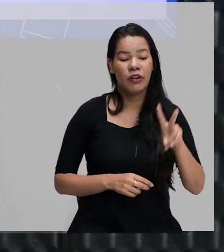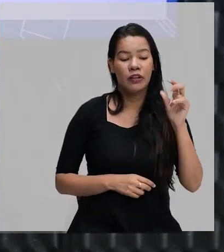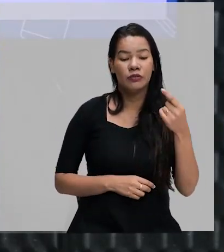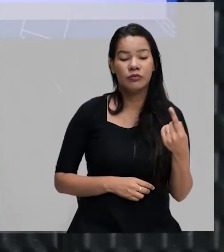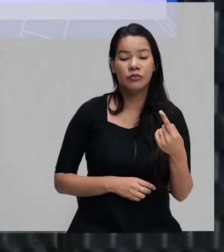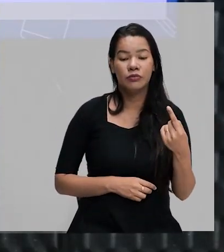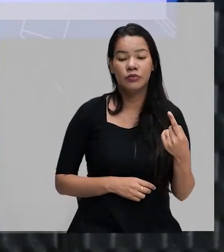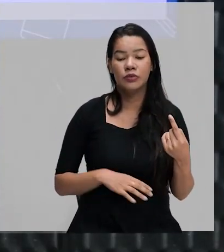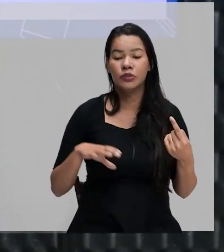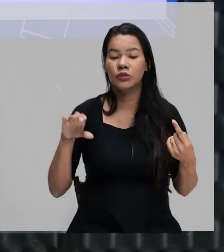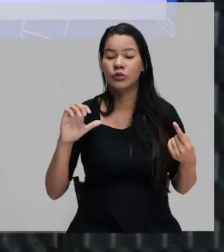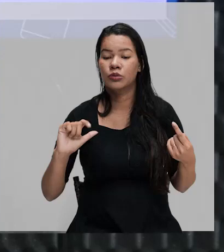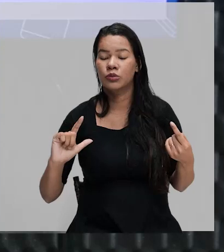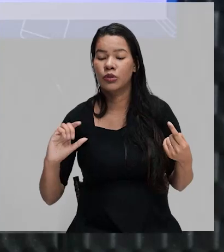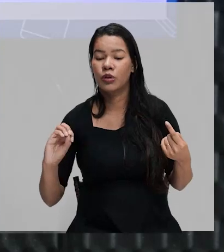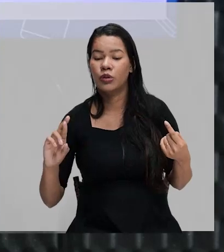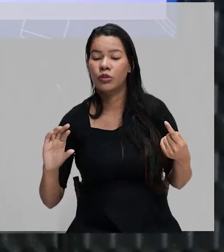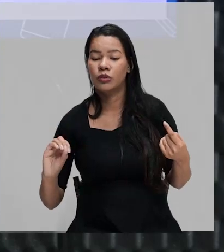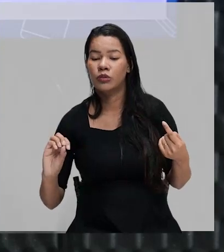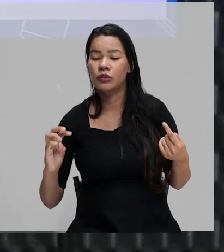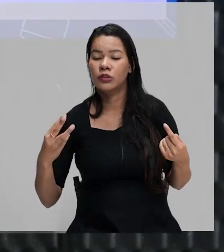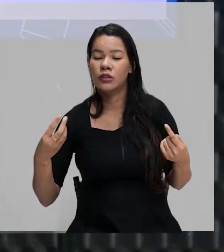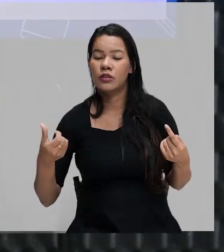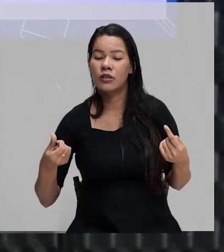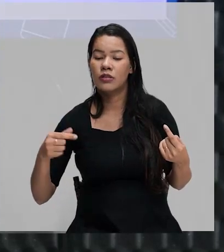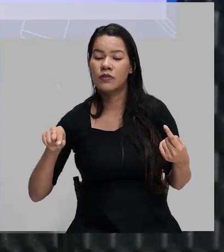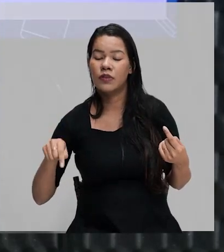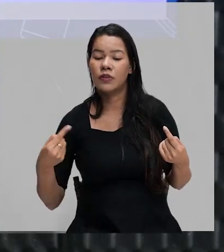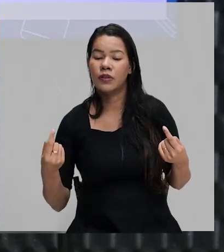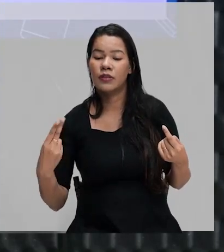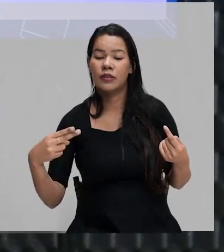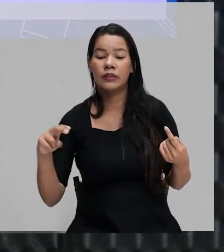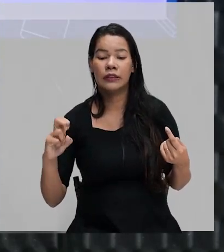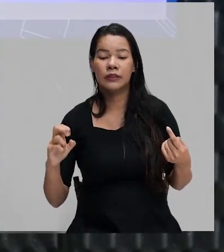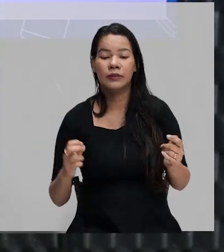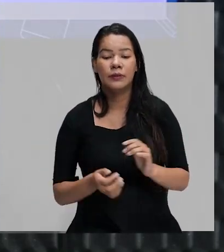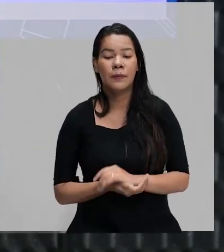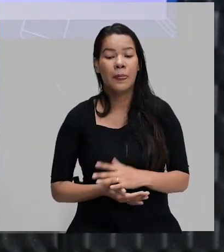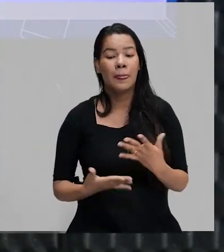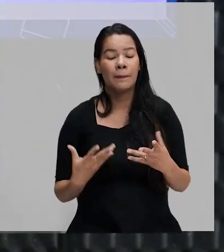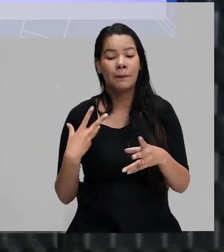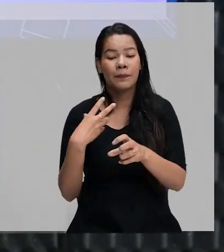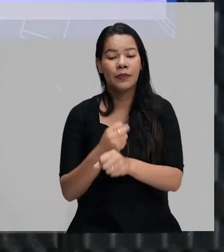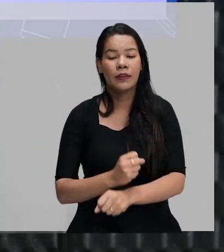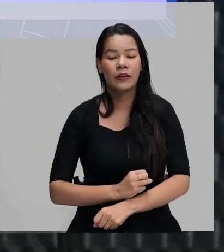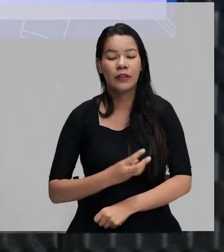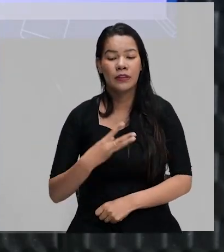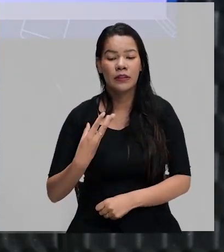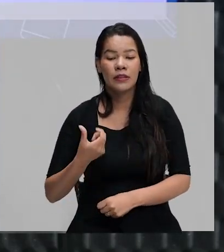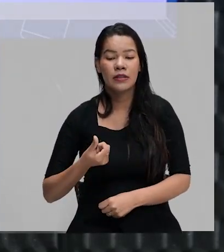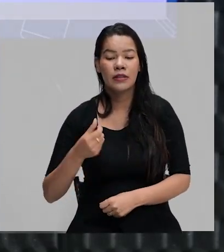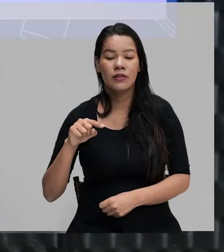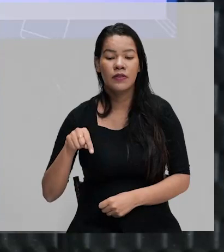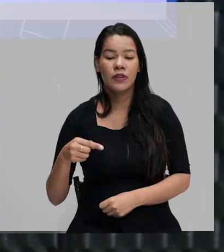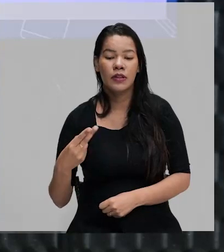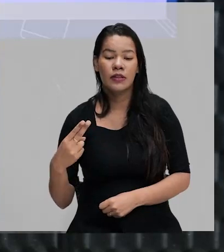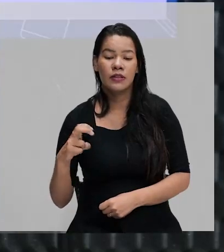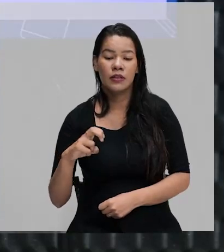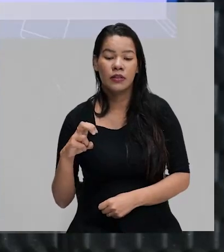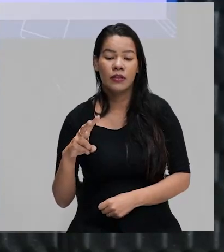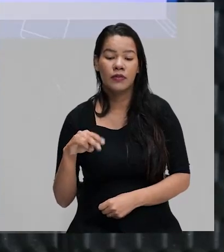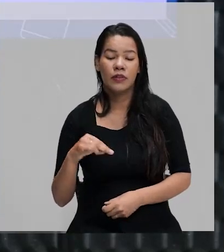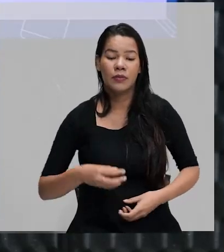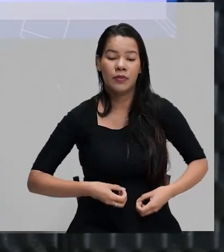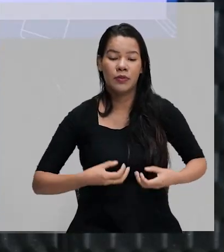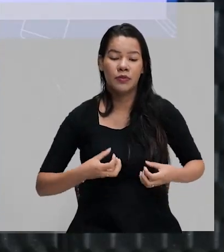somatório 36,5. 2 vezes 36,5. 10 mols vai produzir Y